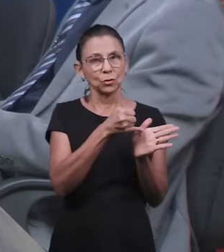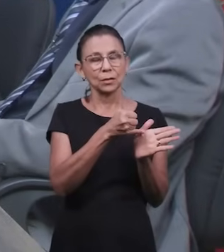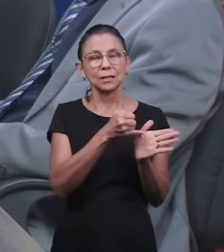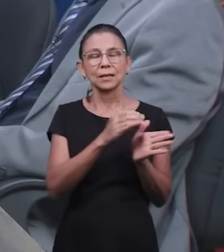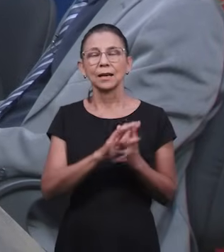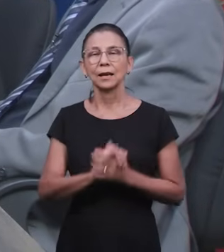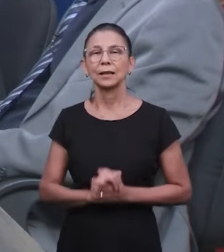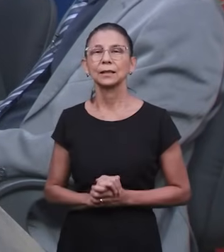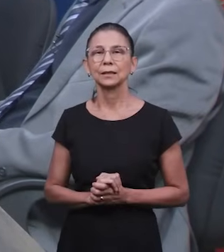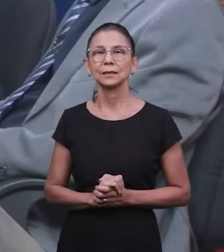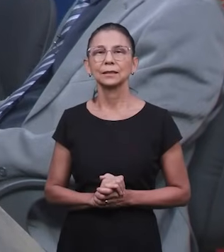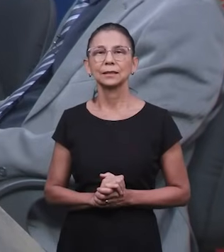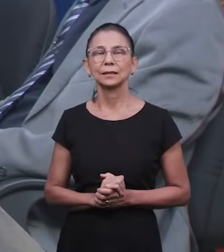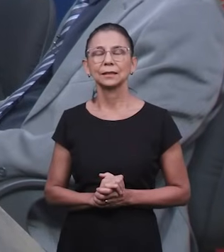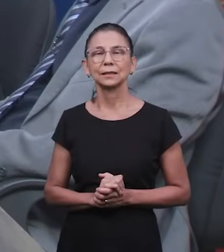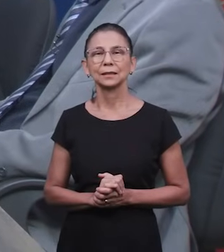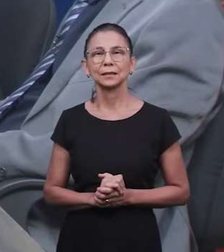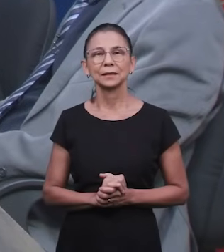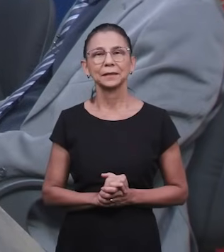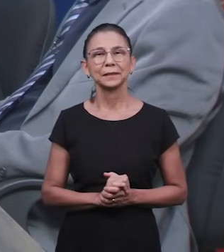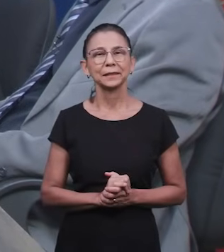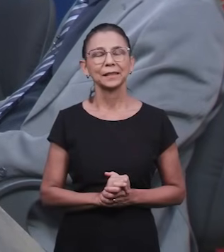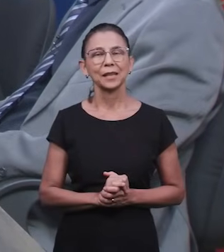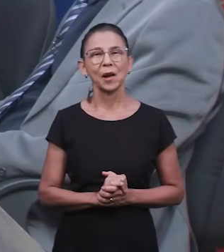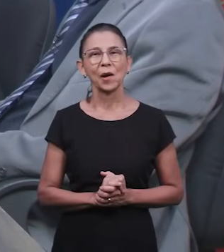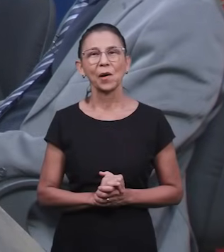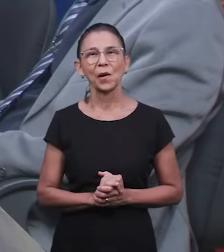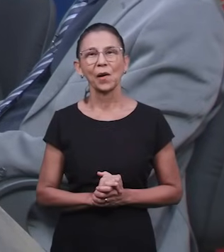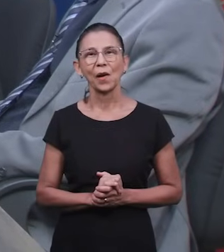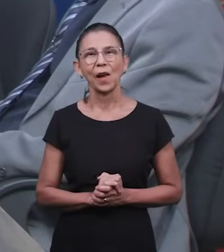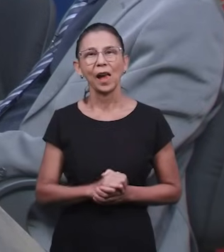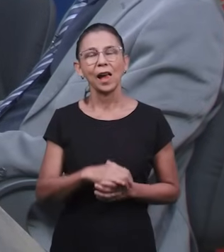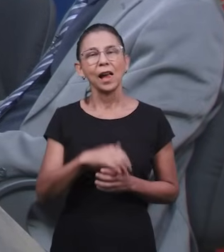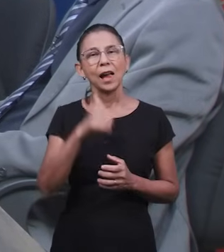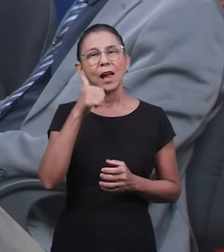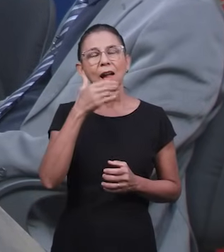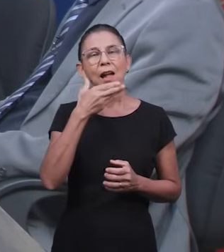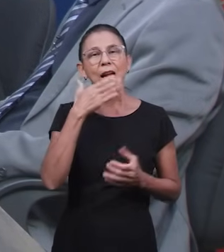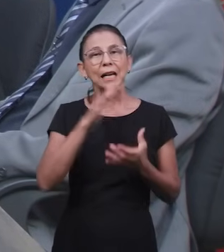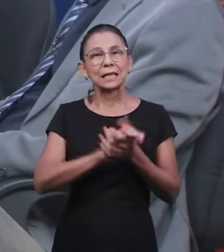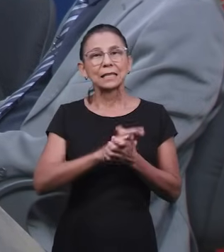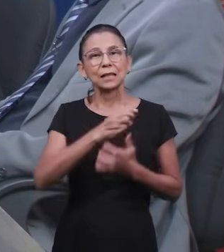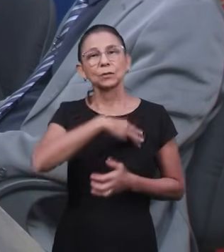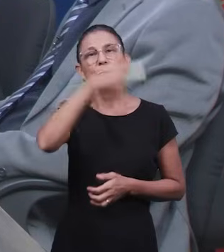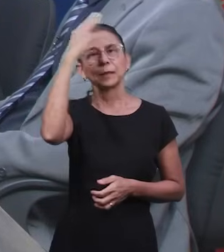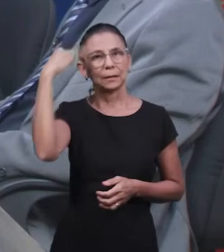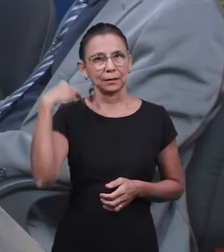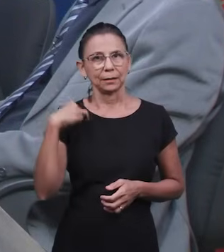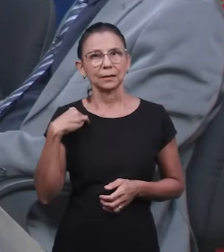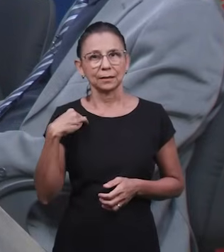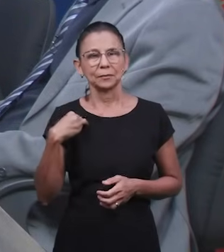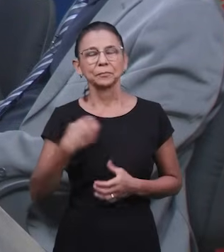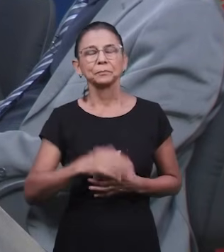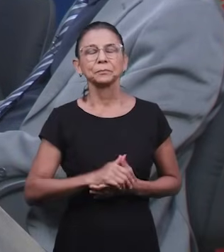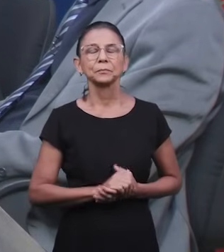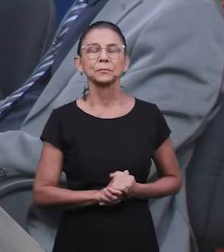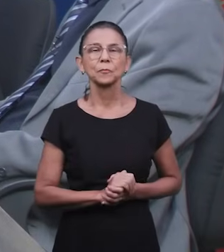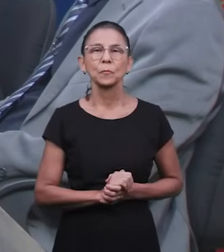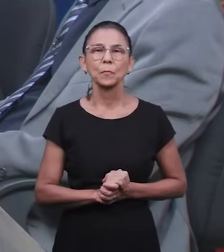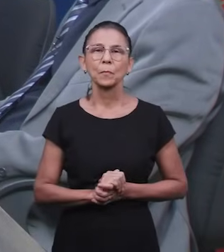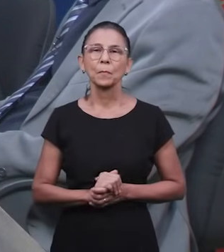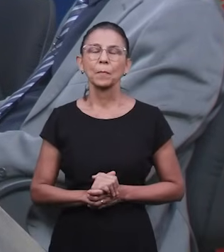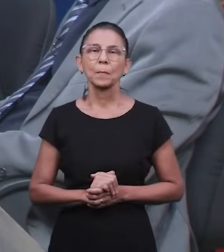vir aqui, ó, o homem vai orar, né? Vai lá na rua, é meu servo. Exatamente. Primeiro Deus mostrou a